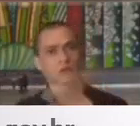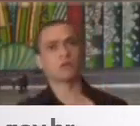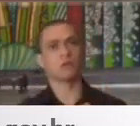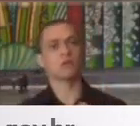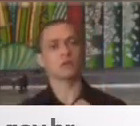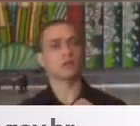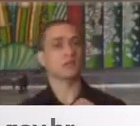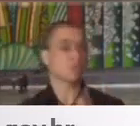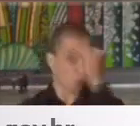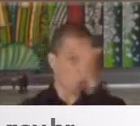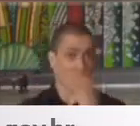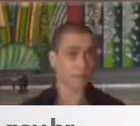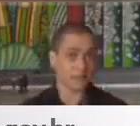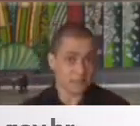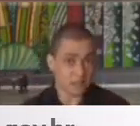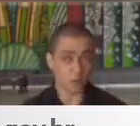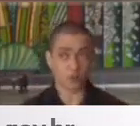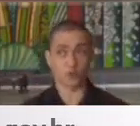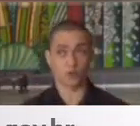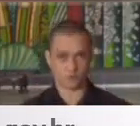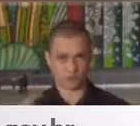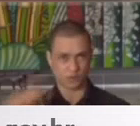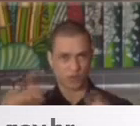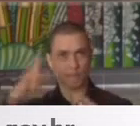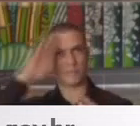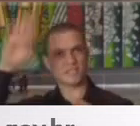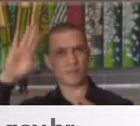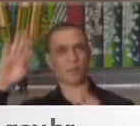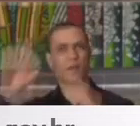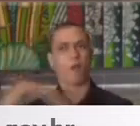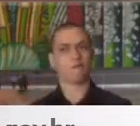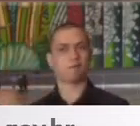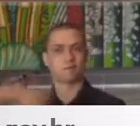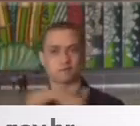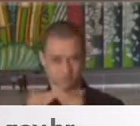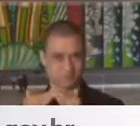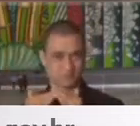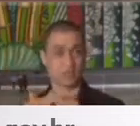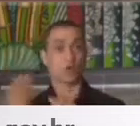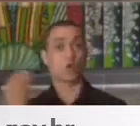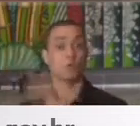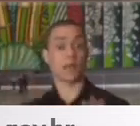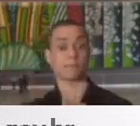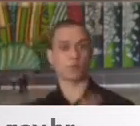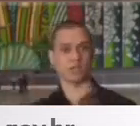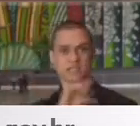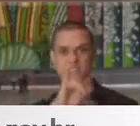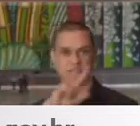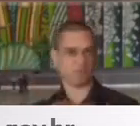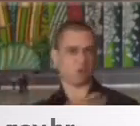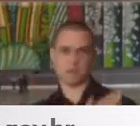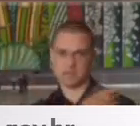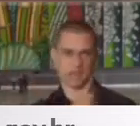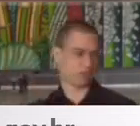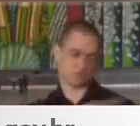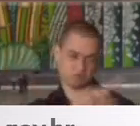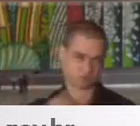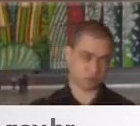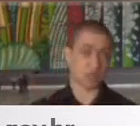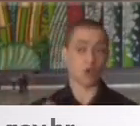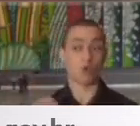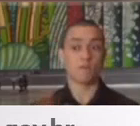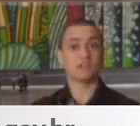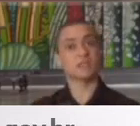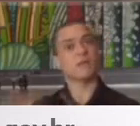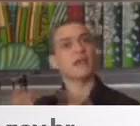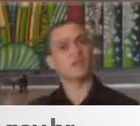aconteceram nas periferias da cidade. Queria saber como que a polícia civil, militar, melhor dizendo, está fazendo para